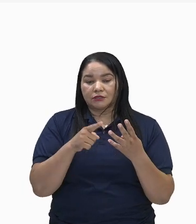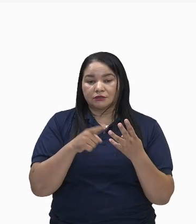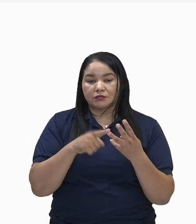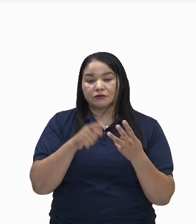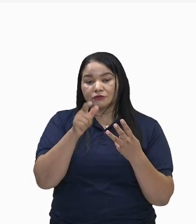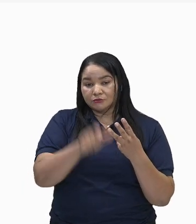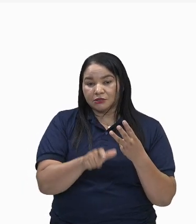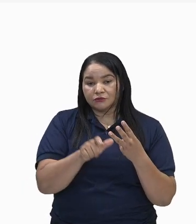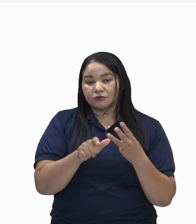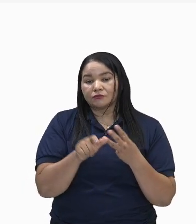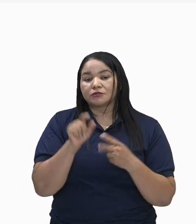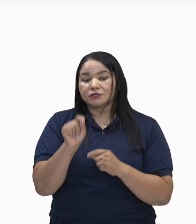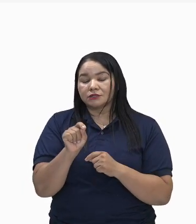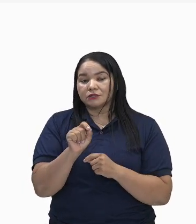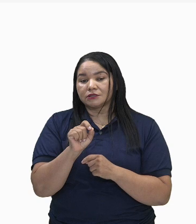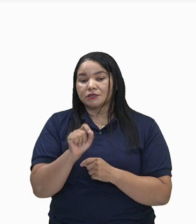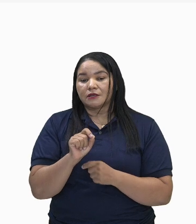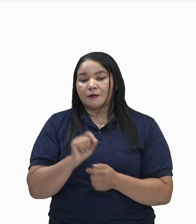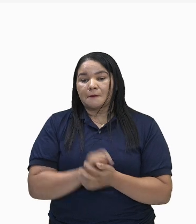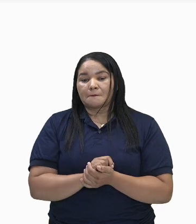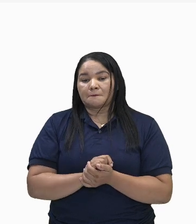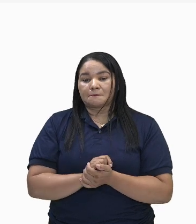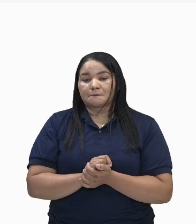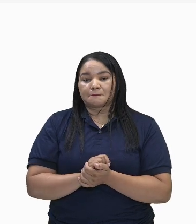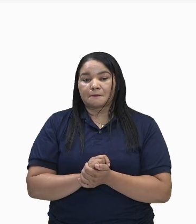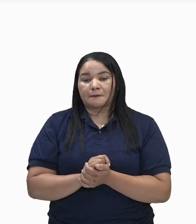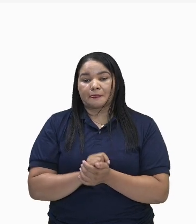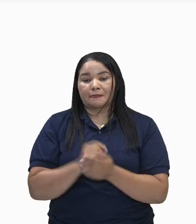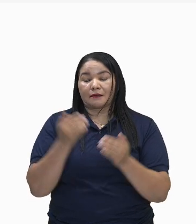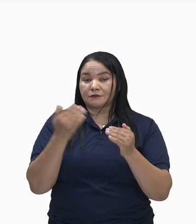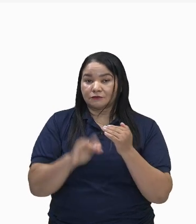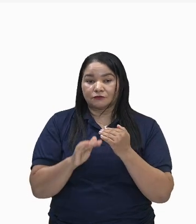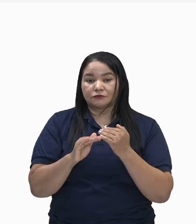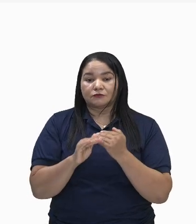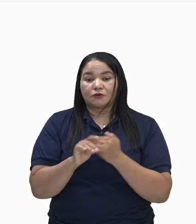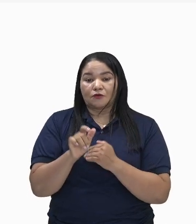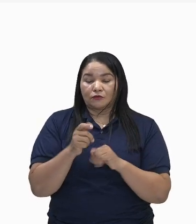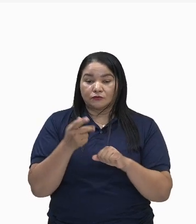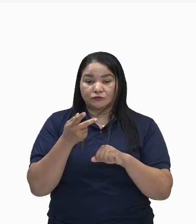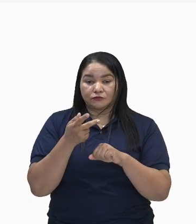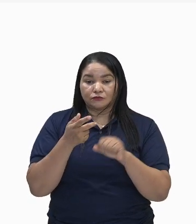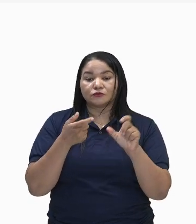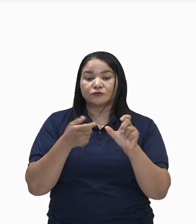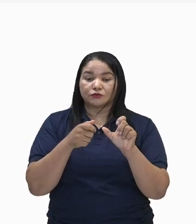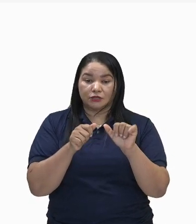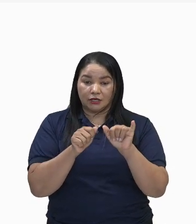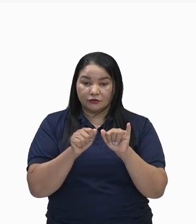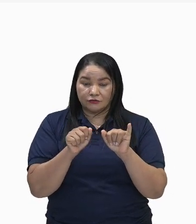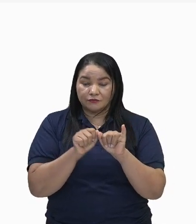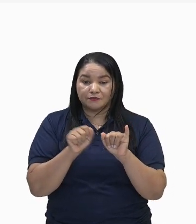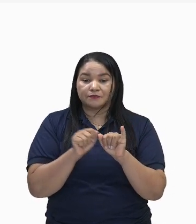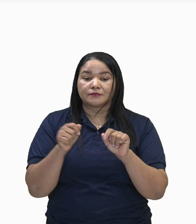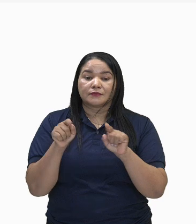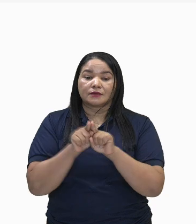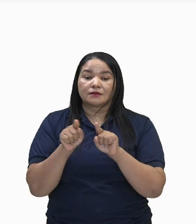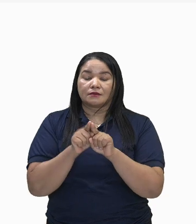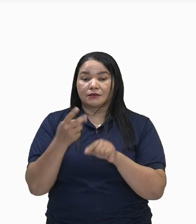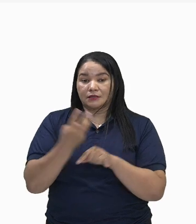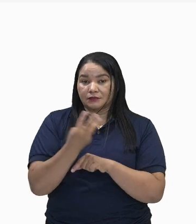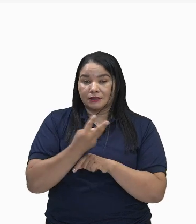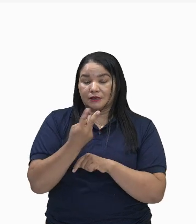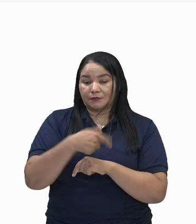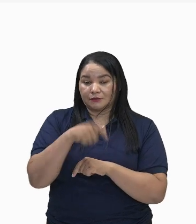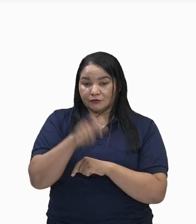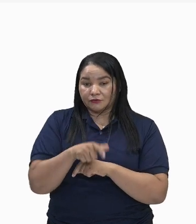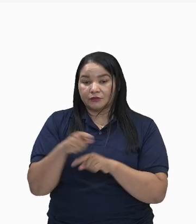pessoa, quando há discordância entre o sujeito, que aparece na terceira pessoa, e o verbo que surge na